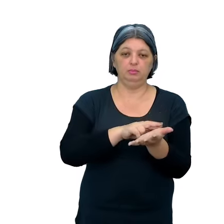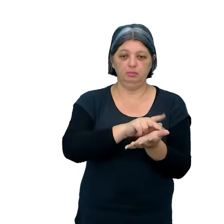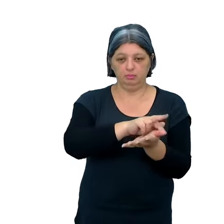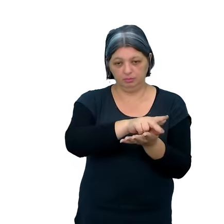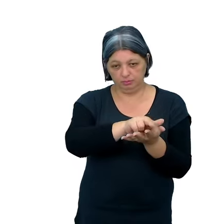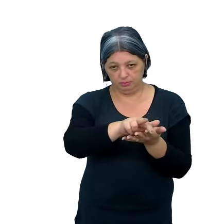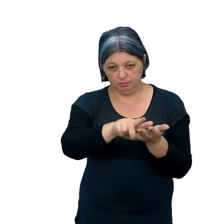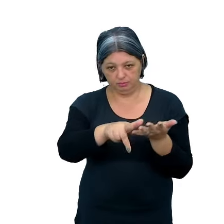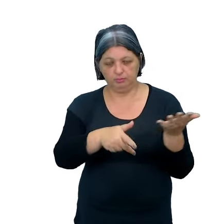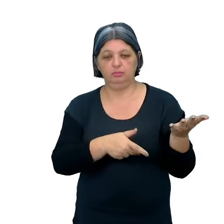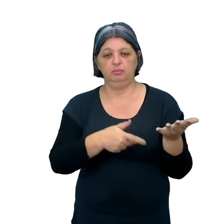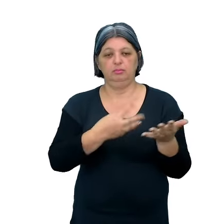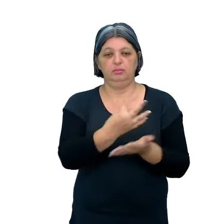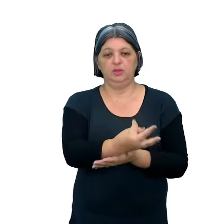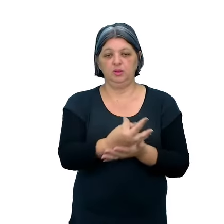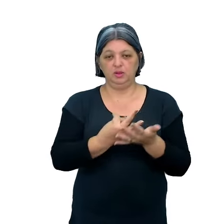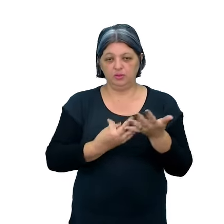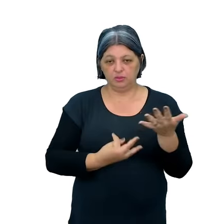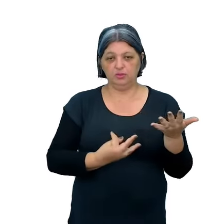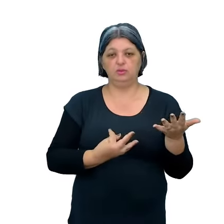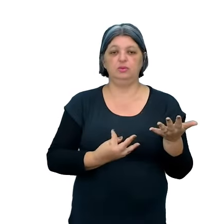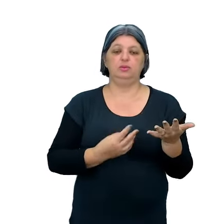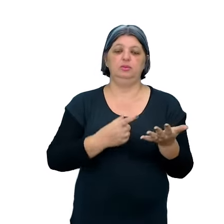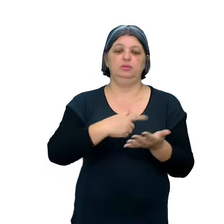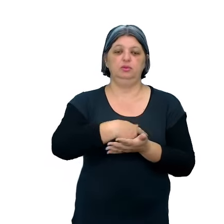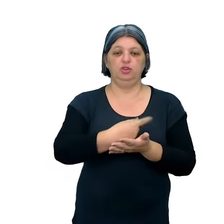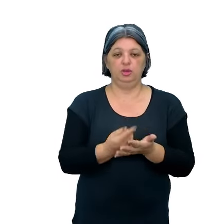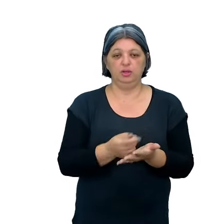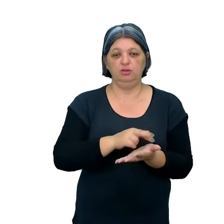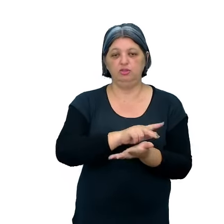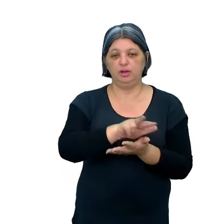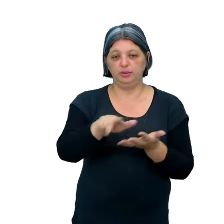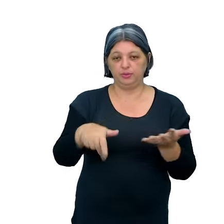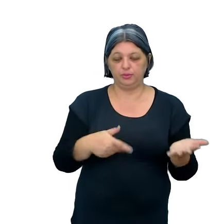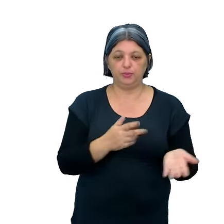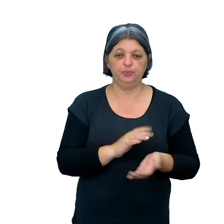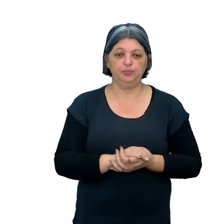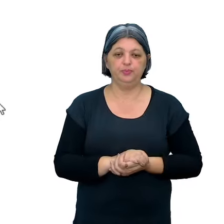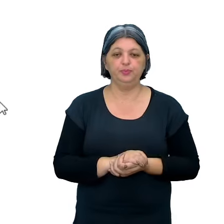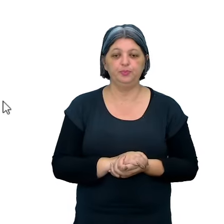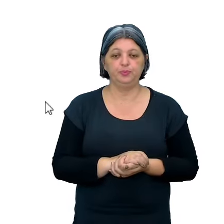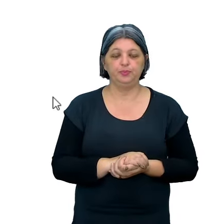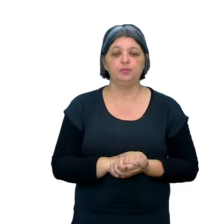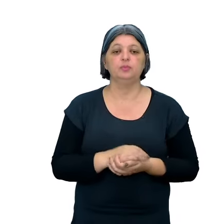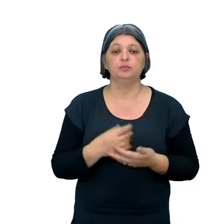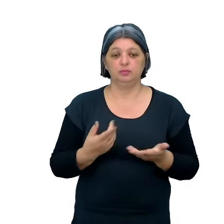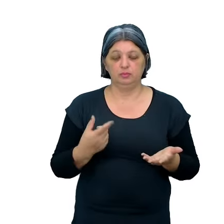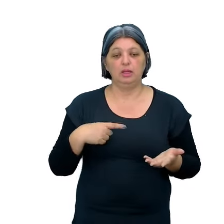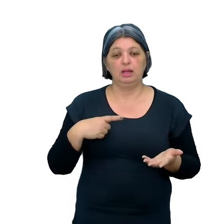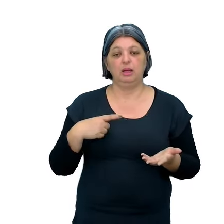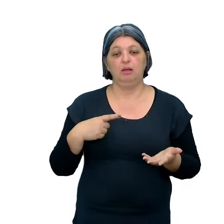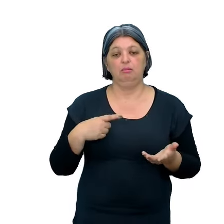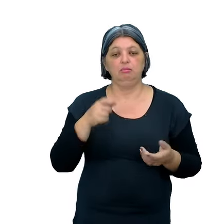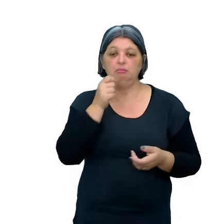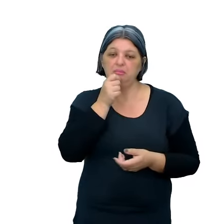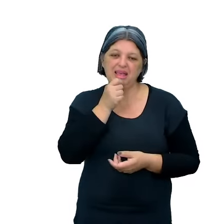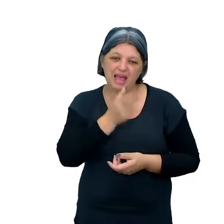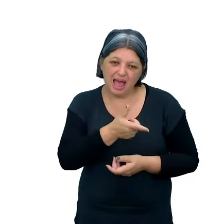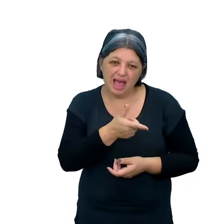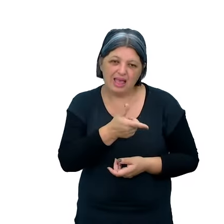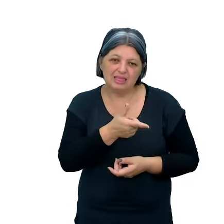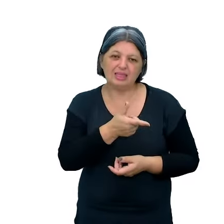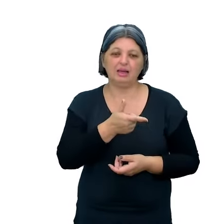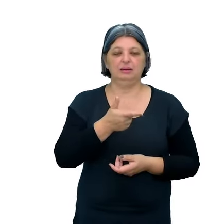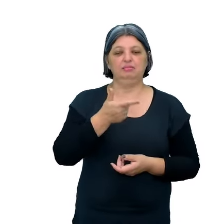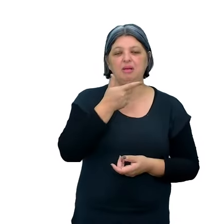dos textos multimodais ou multissemióticos, pela característica do meme, onde tem a presença do humor, dos